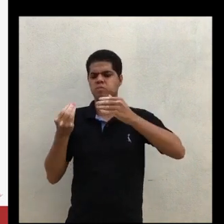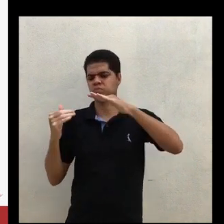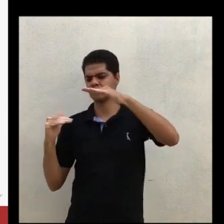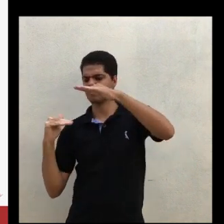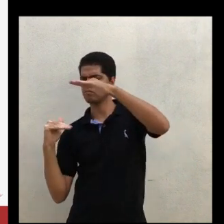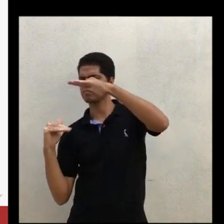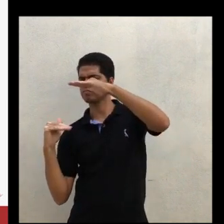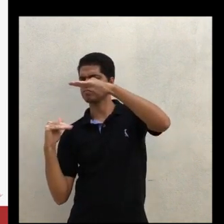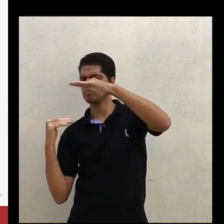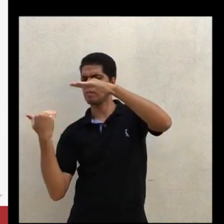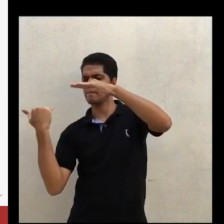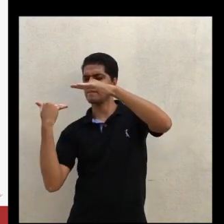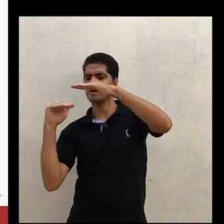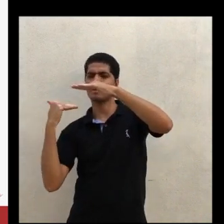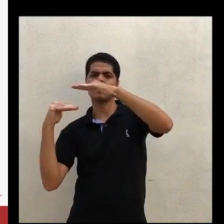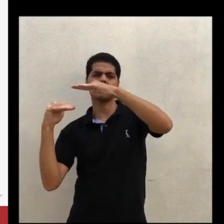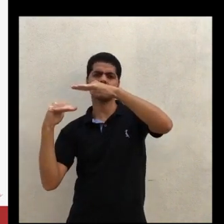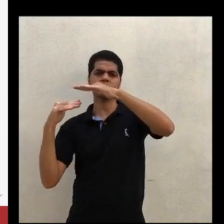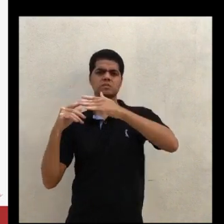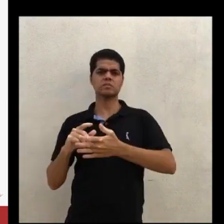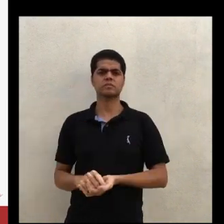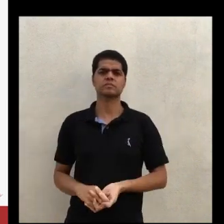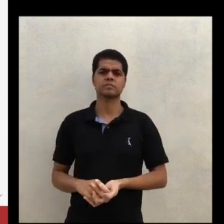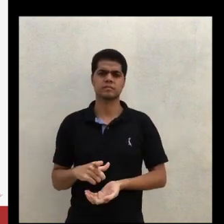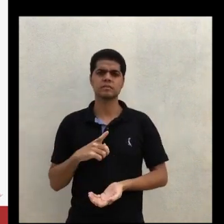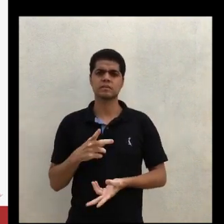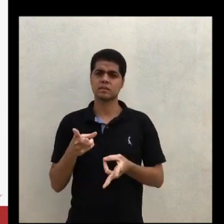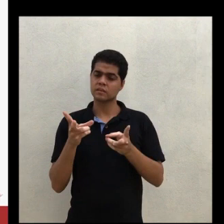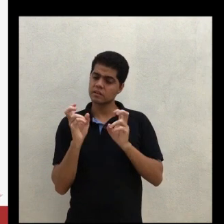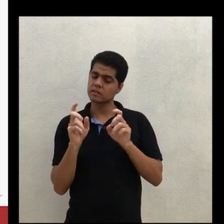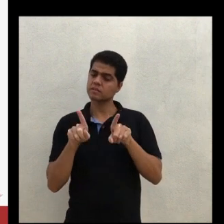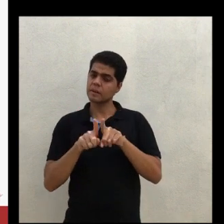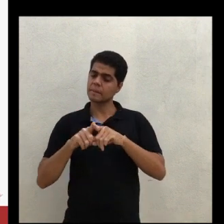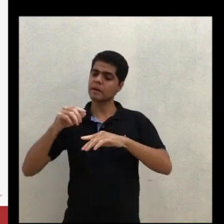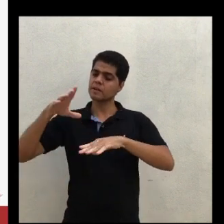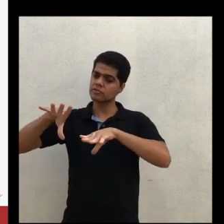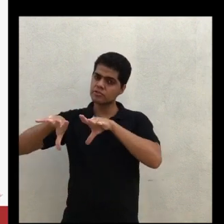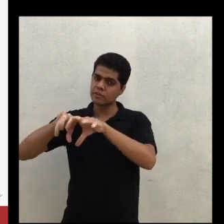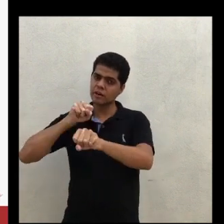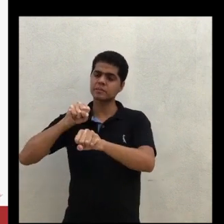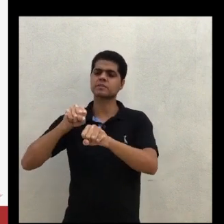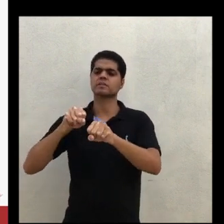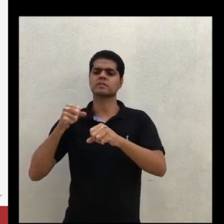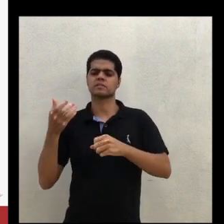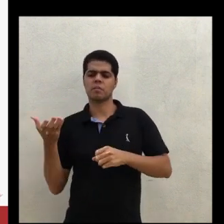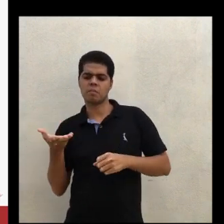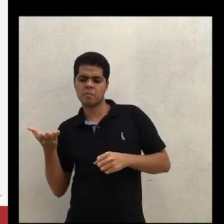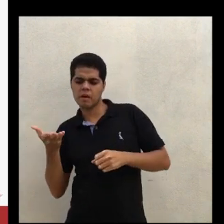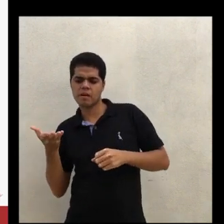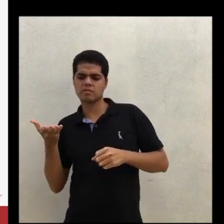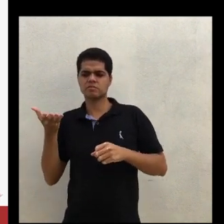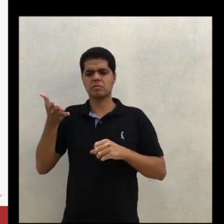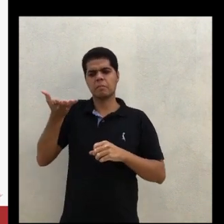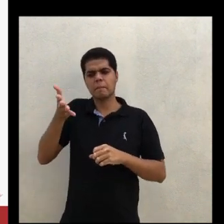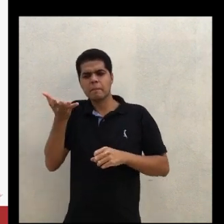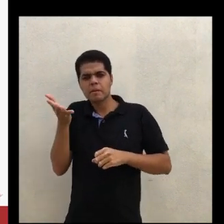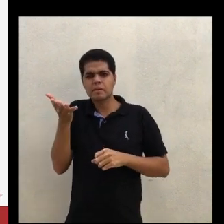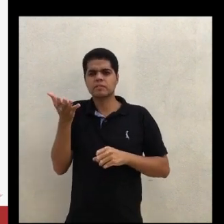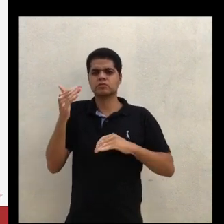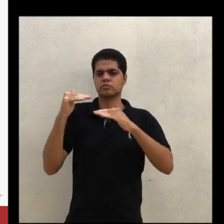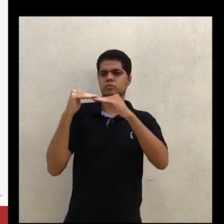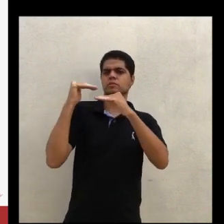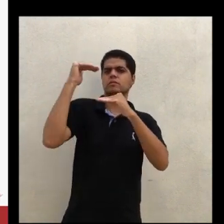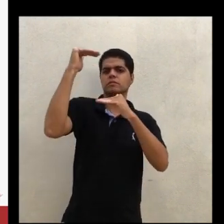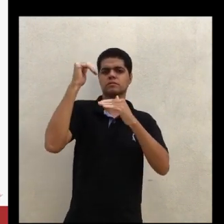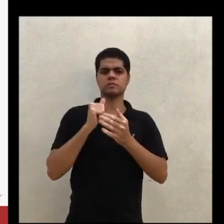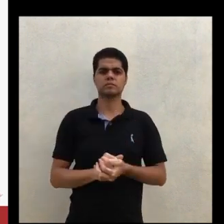né, capacitação baixa, capacitação média, capacitação alta. Né? E eu posso ter grau de inclusão de